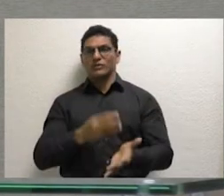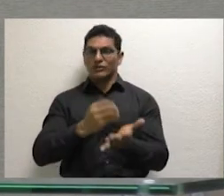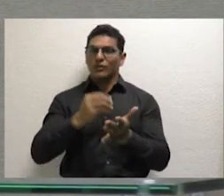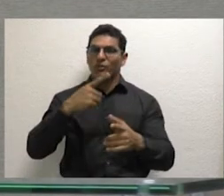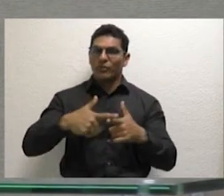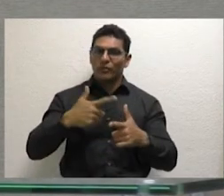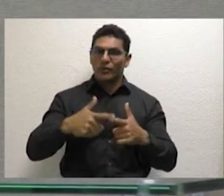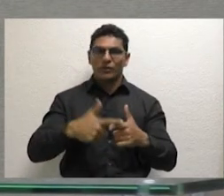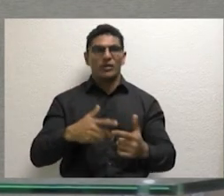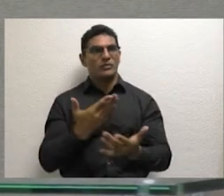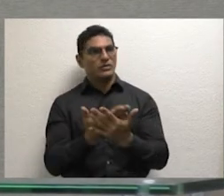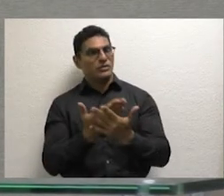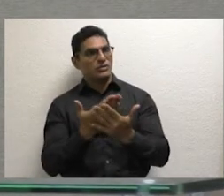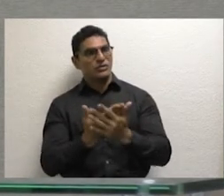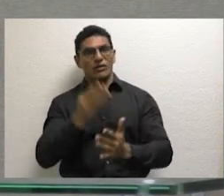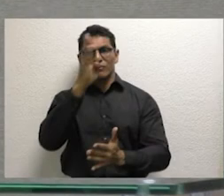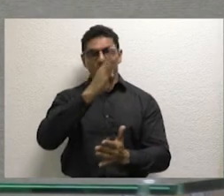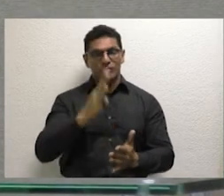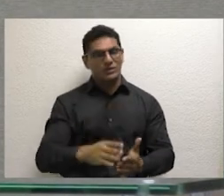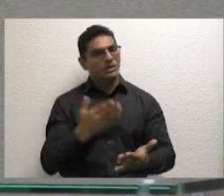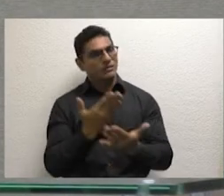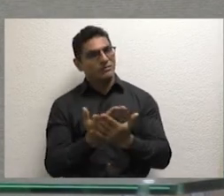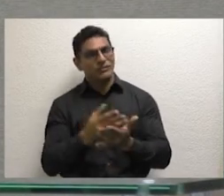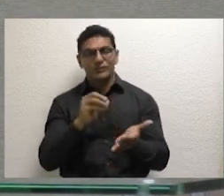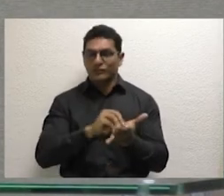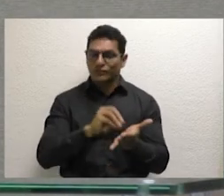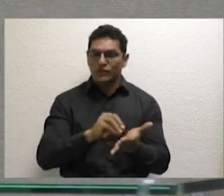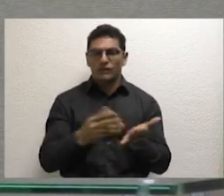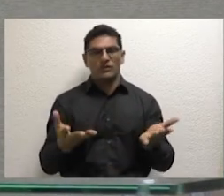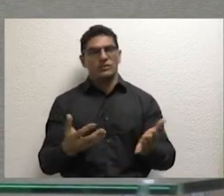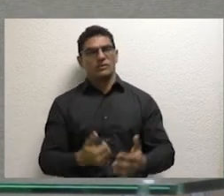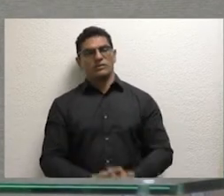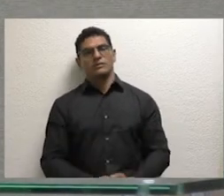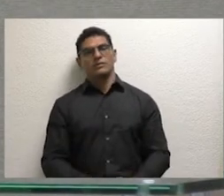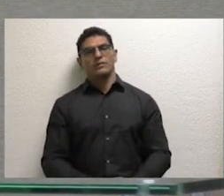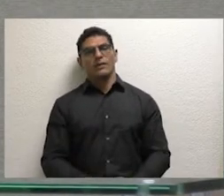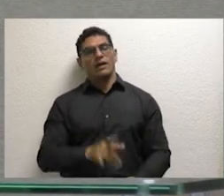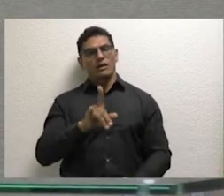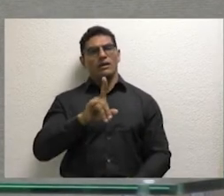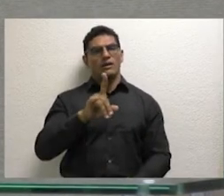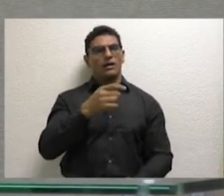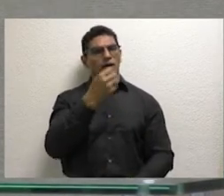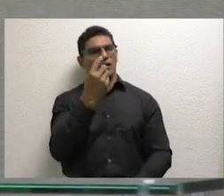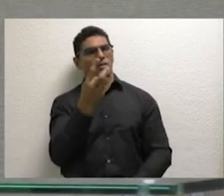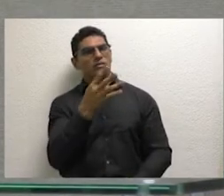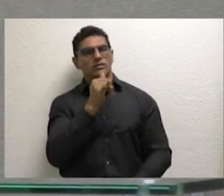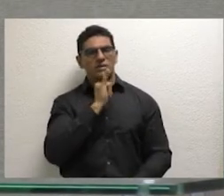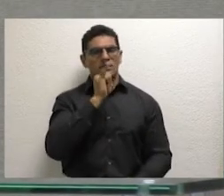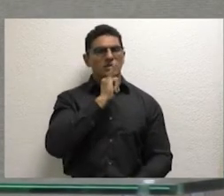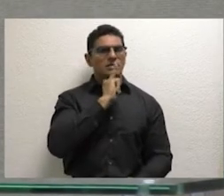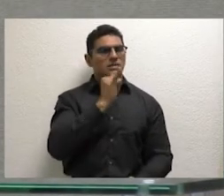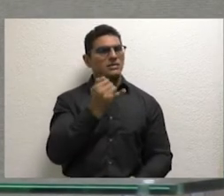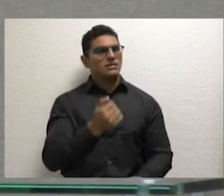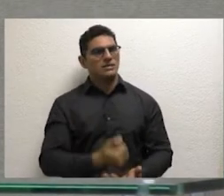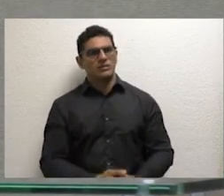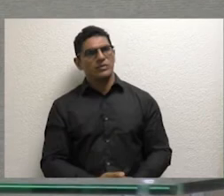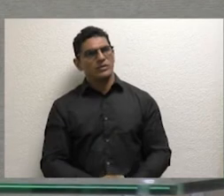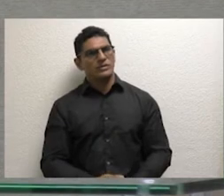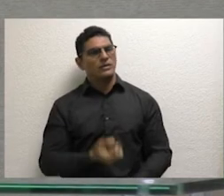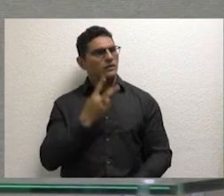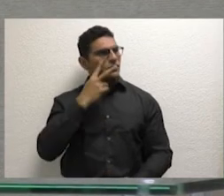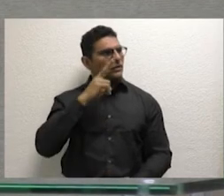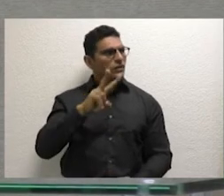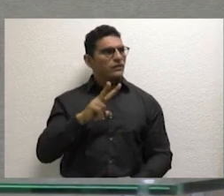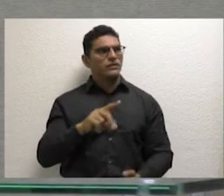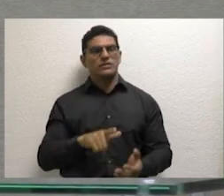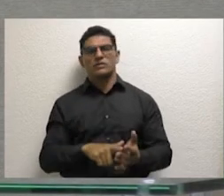a escola brasileira está falhando e vou dar assim alguns exemplos vocês devem ter visto no